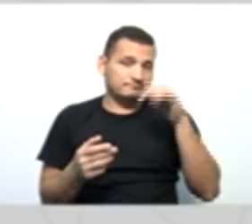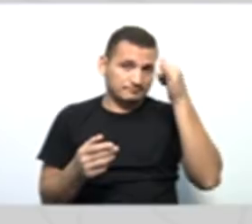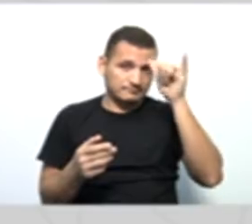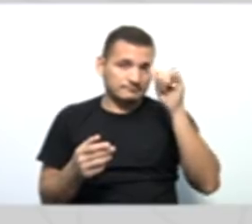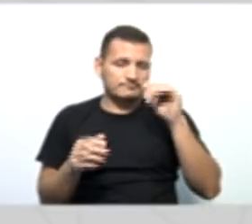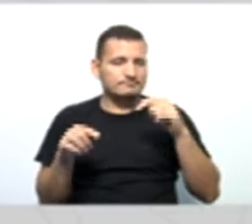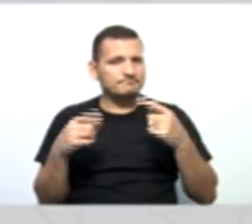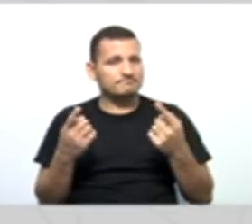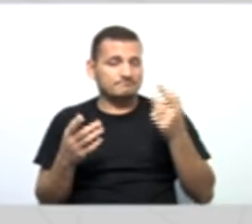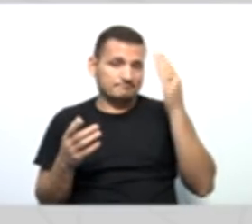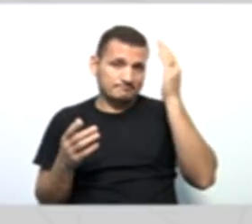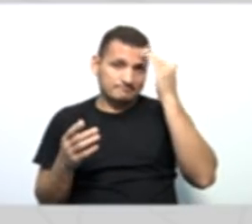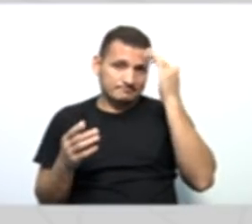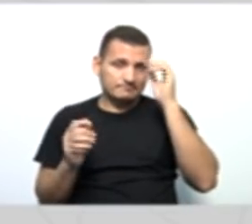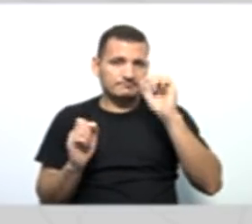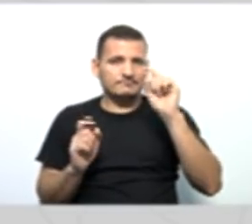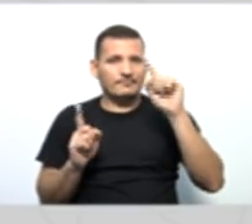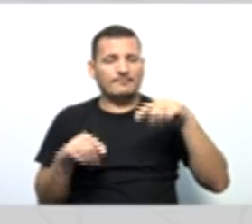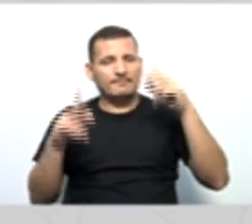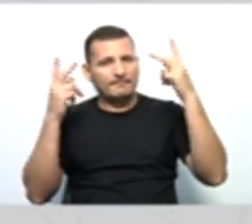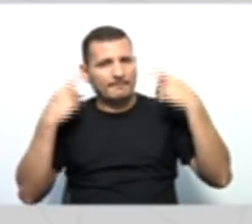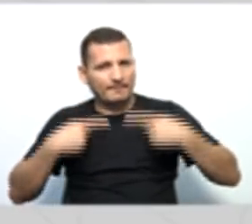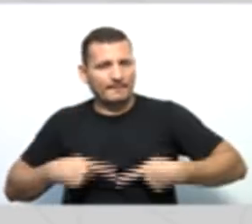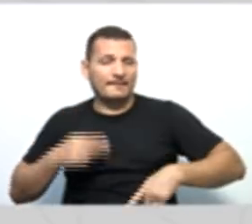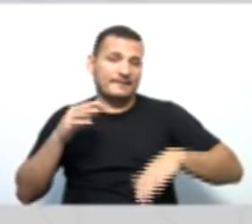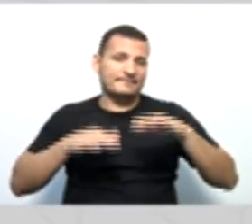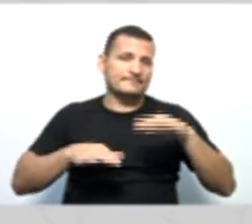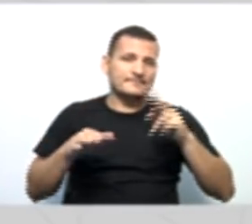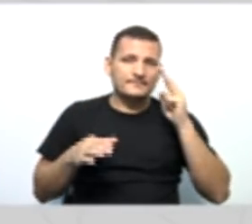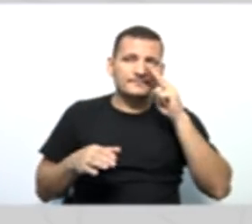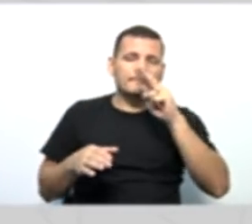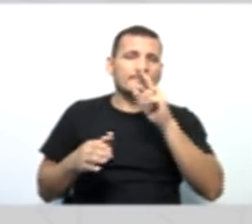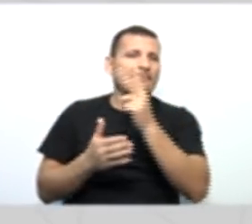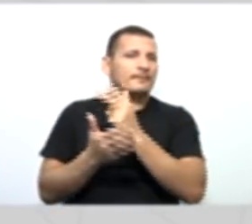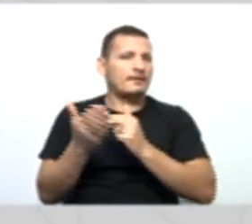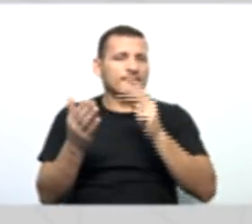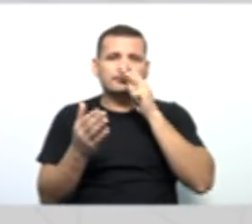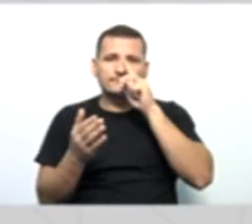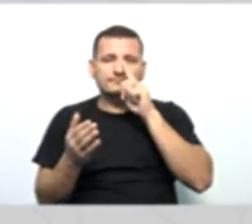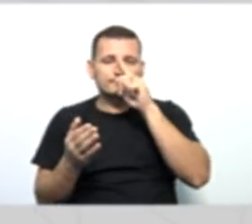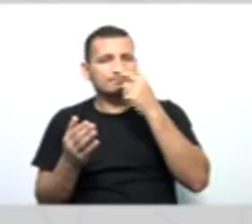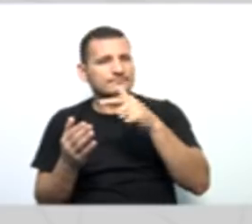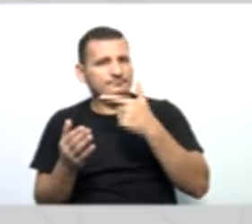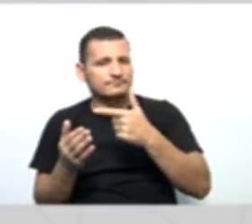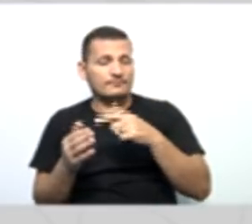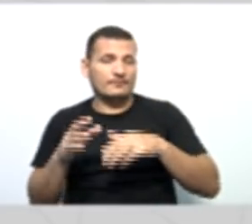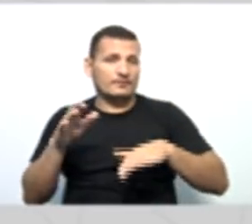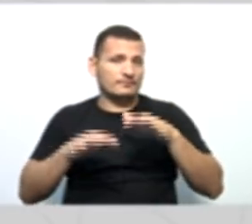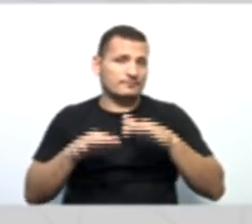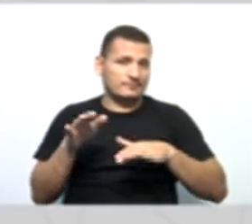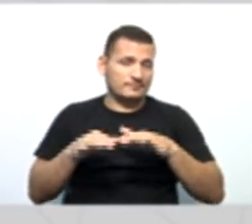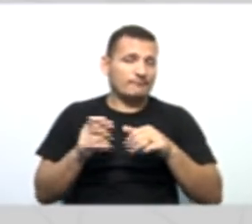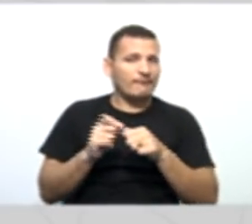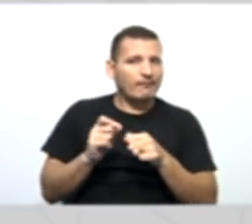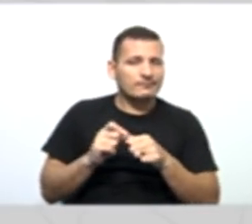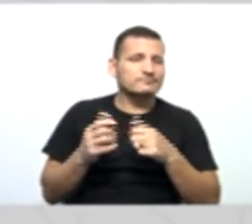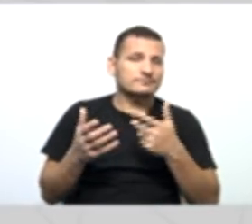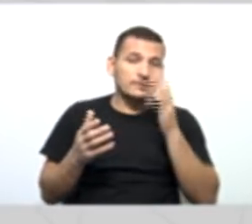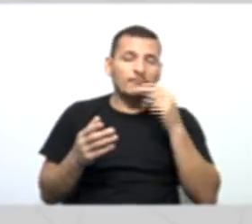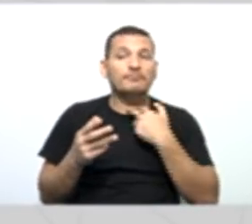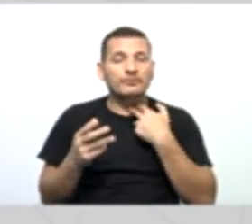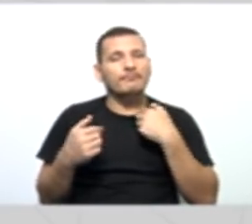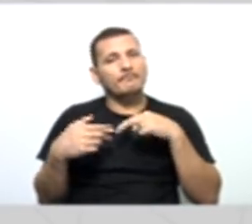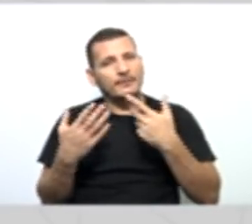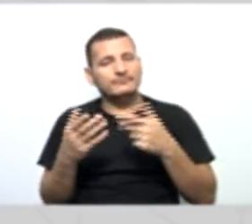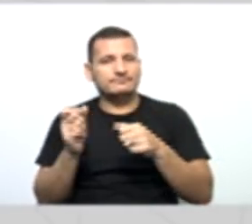nós sabemos que estamos lidando com seres humanos, às vezes não olha o mapa de risco, às vezes faz, mesmo sabendo que não poderia fazer, mas enfim, né?